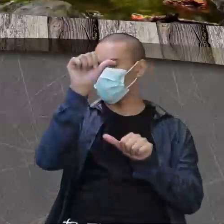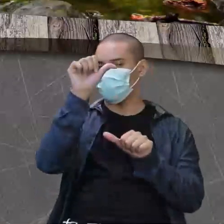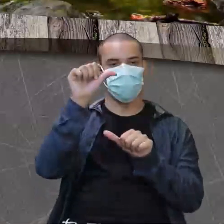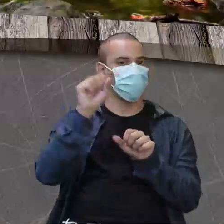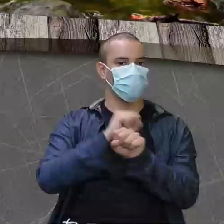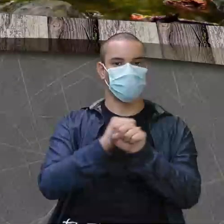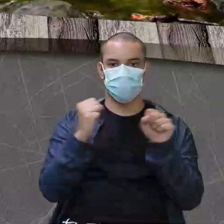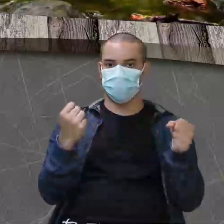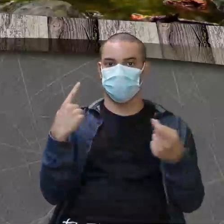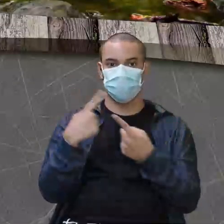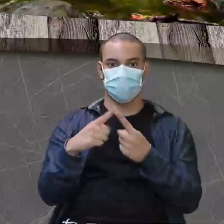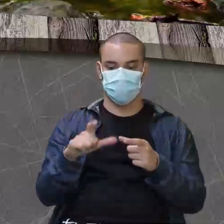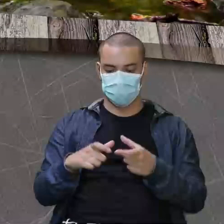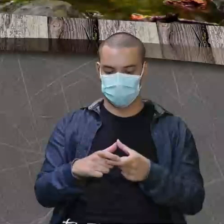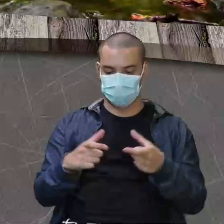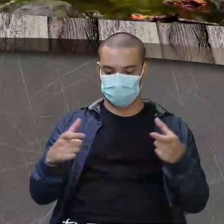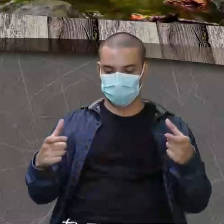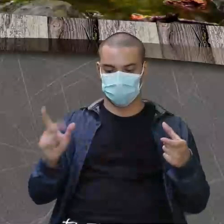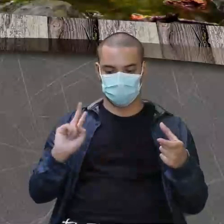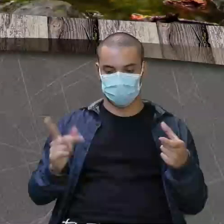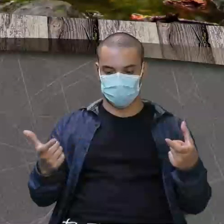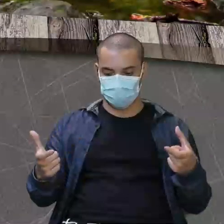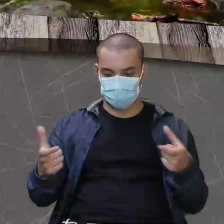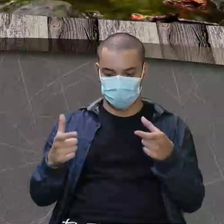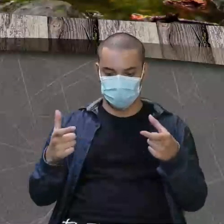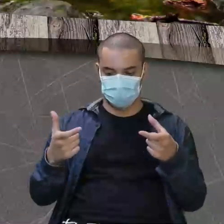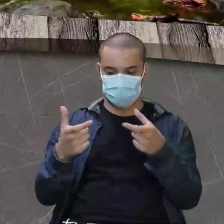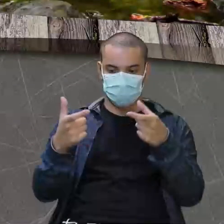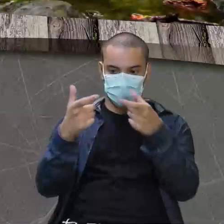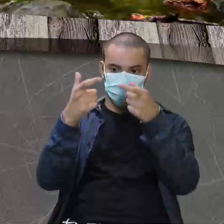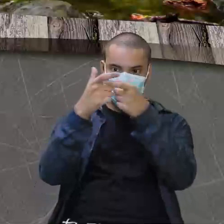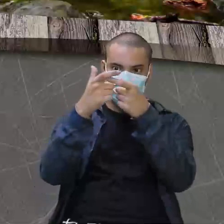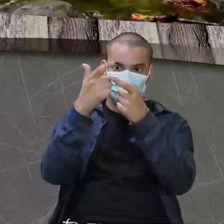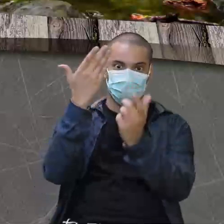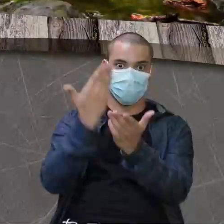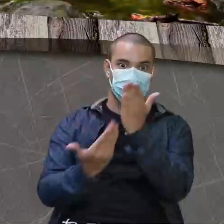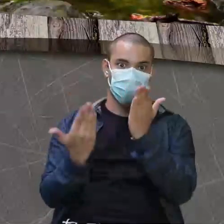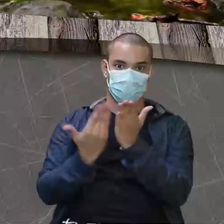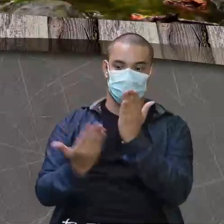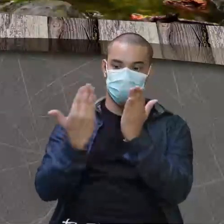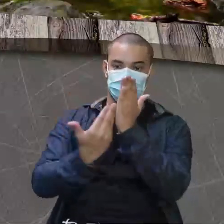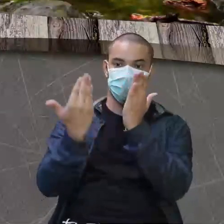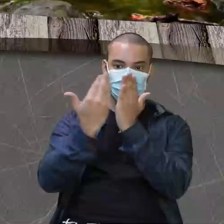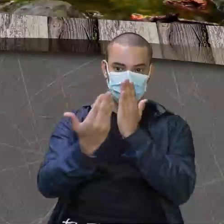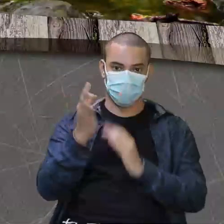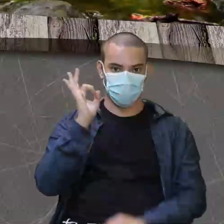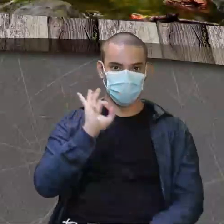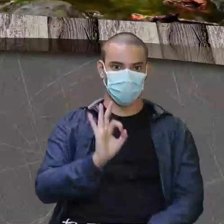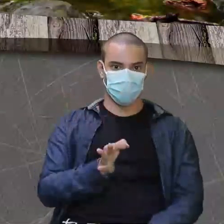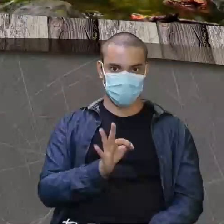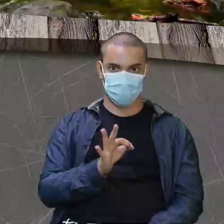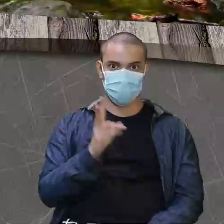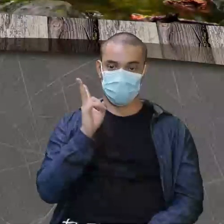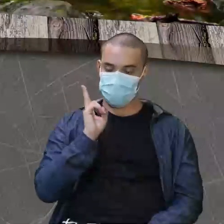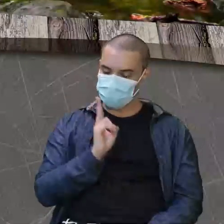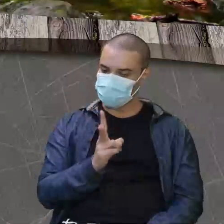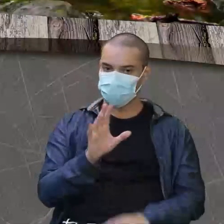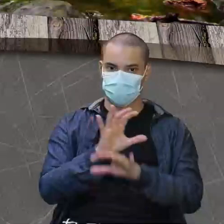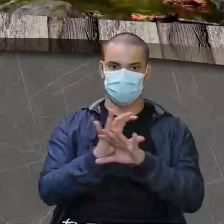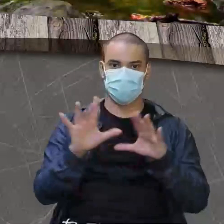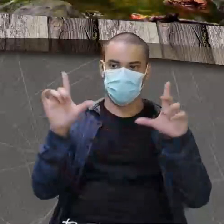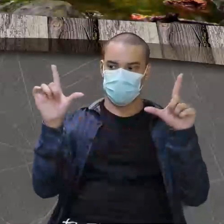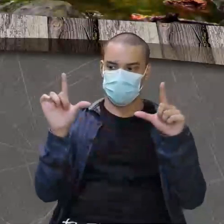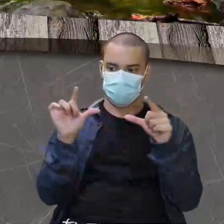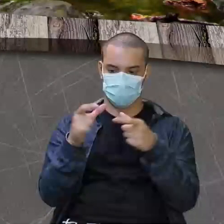base maior dos produtores até chegar nos consumidores de terceira, quarta ordem, que vai se diminuindo